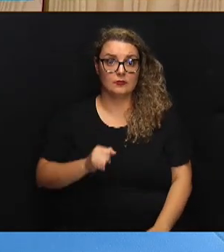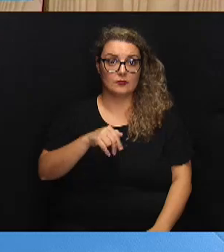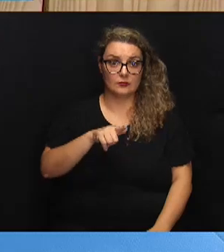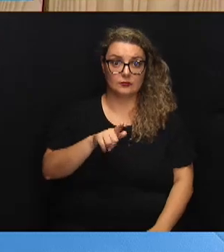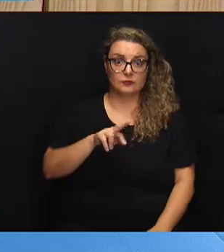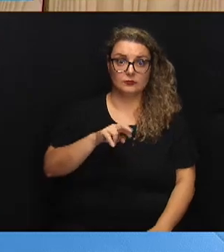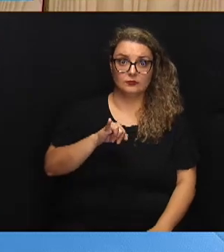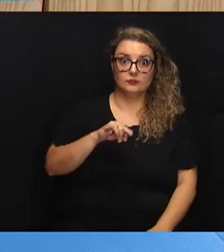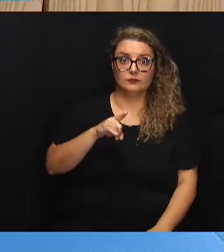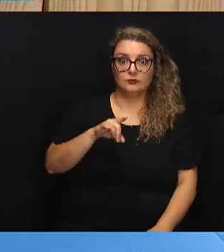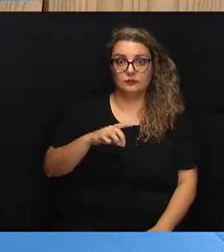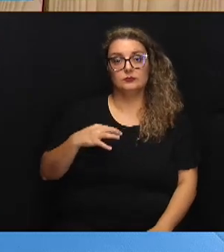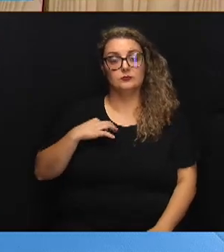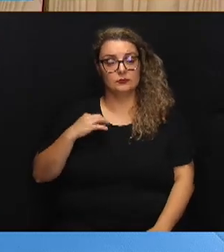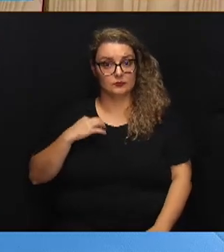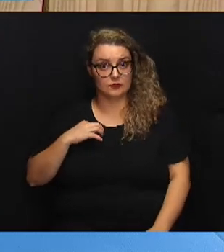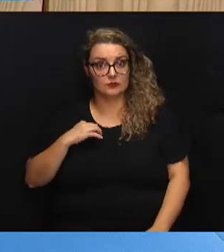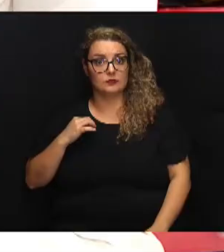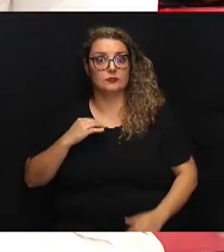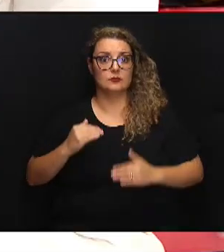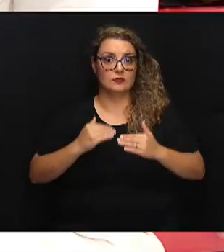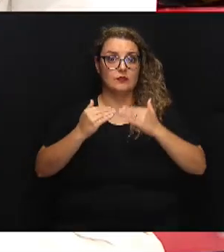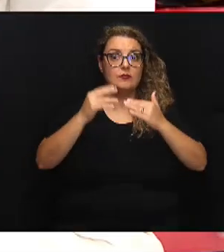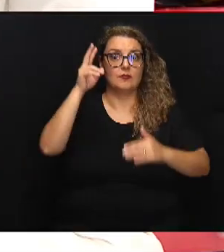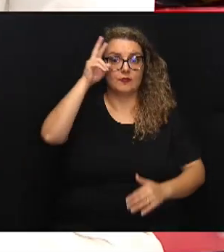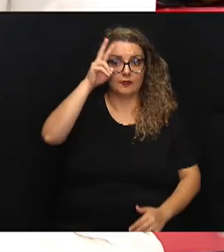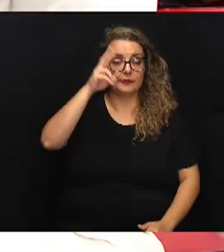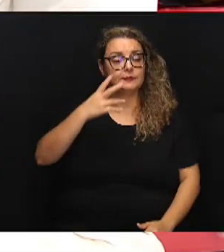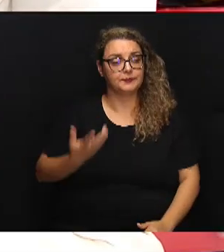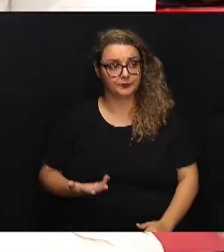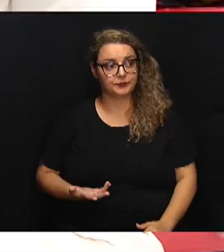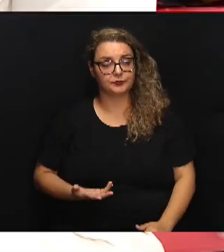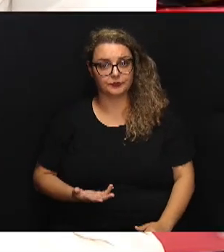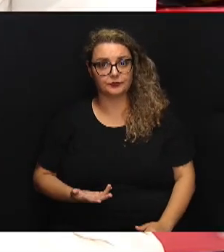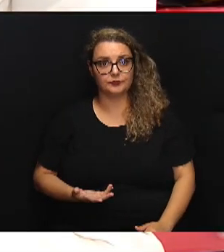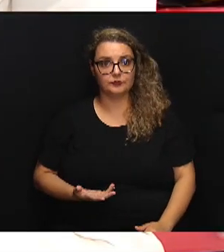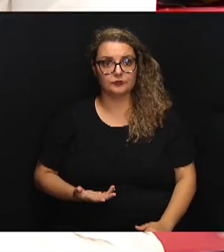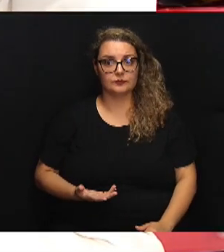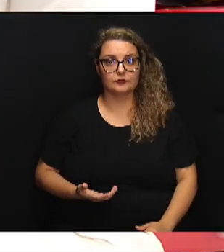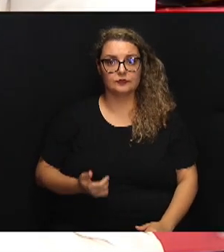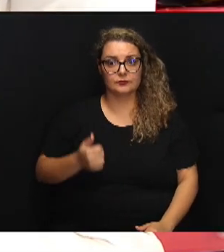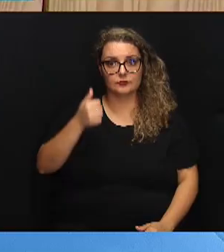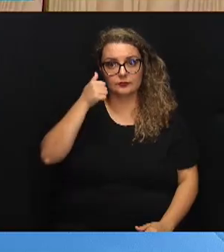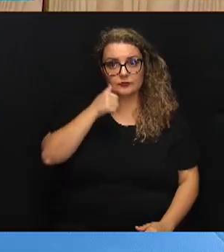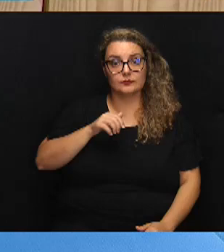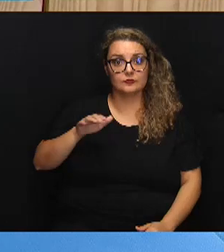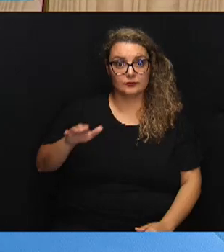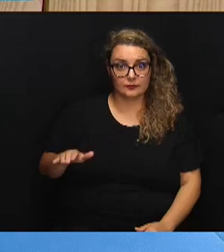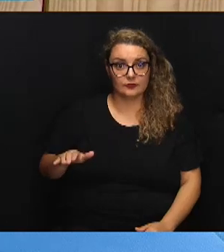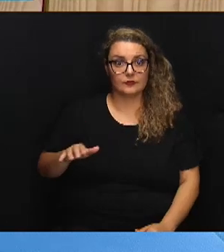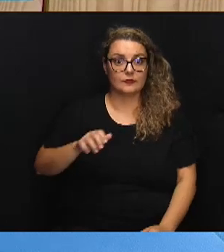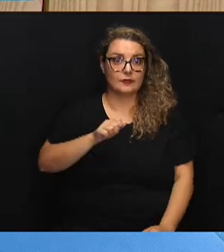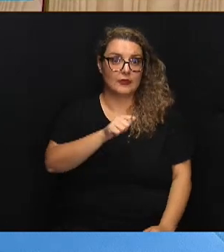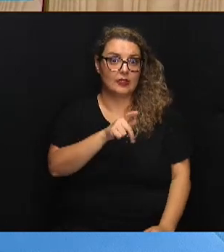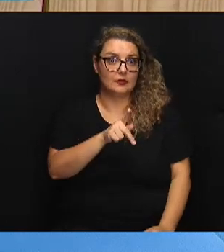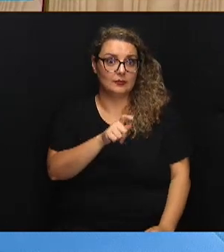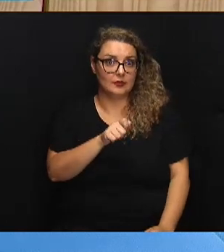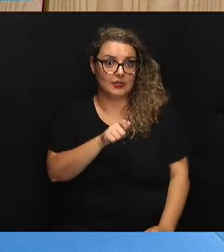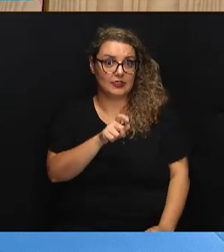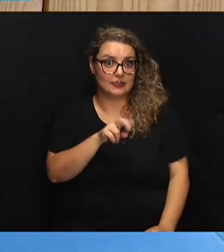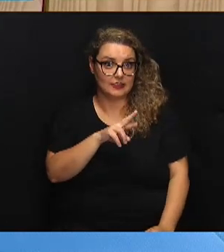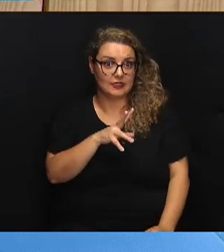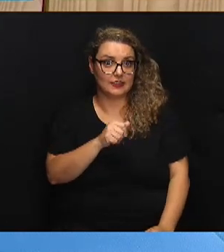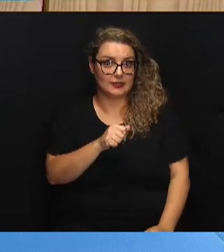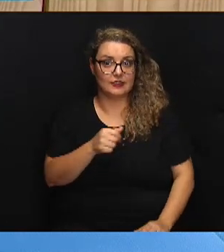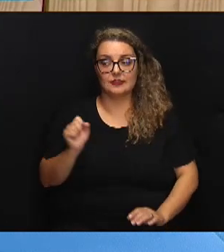a voluntária, construindo uma história, né, com a garota que ela apadrinha, sim, né? E a gente vai mostrar um